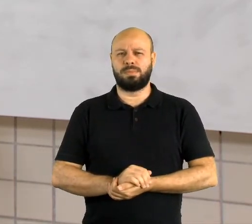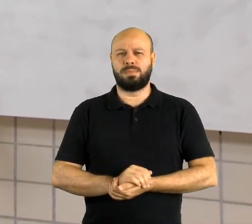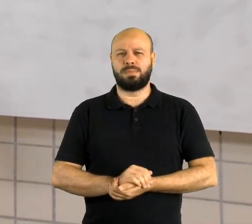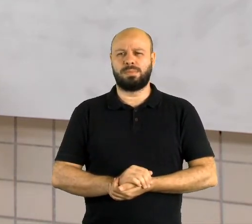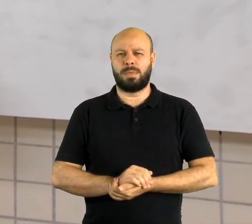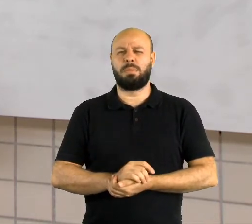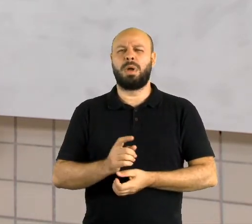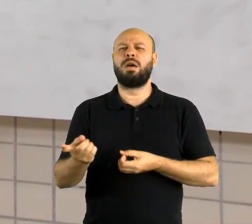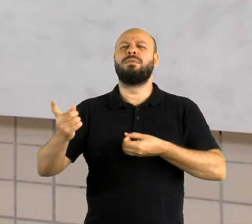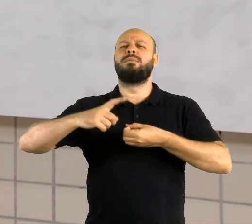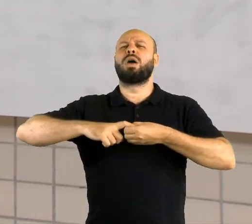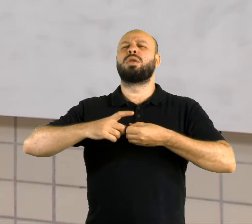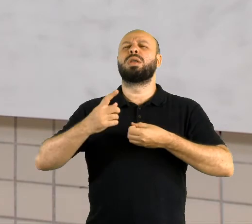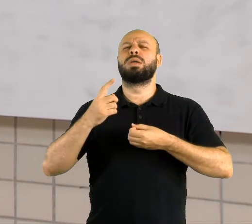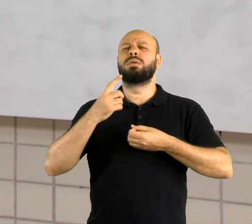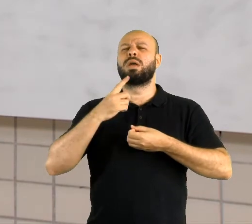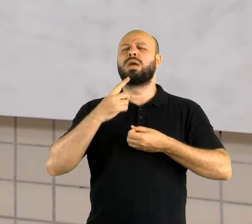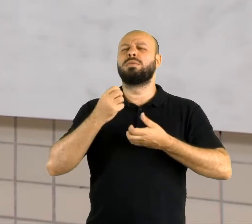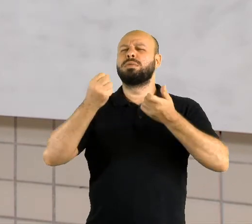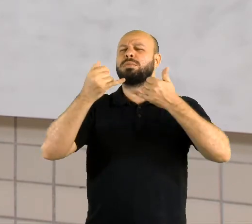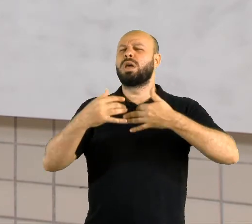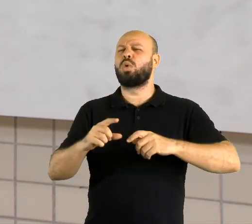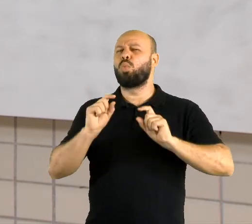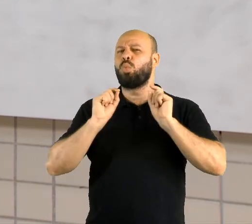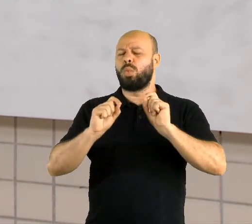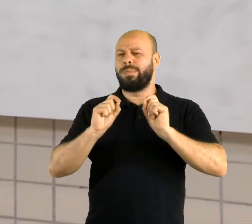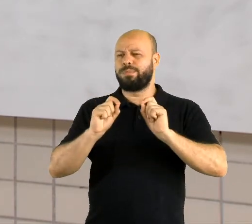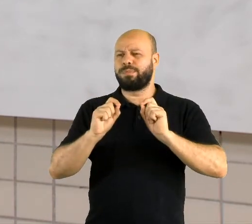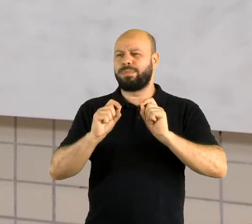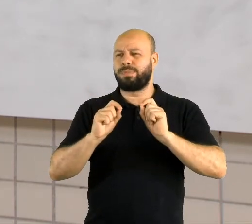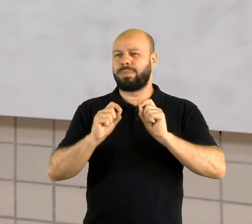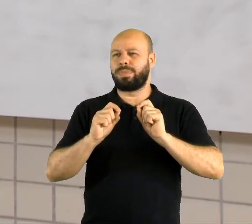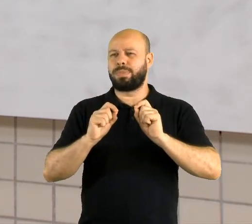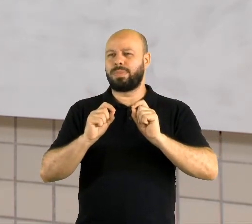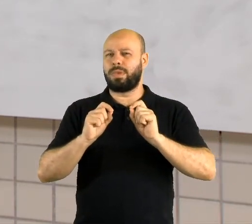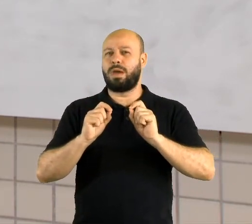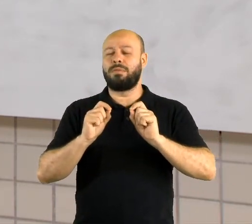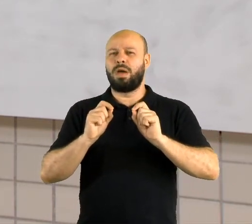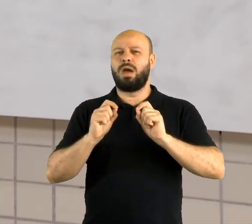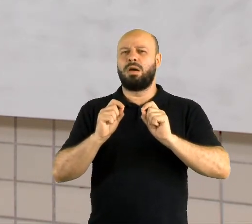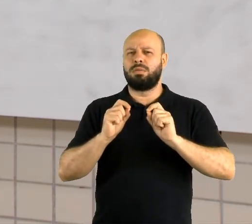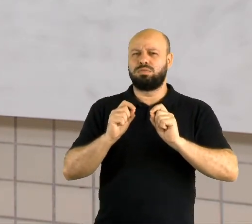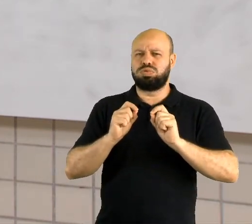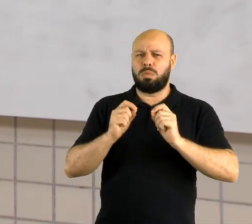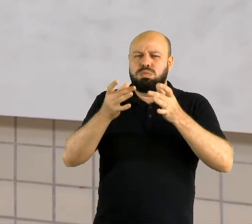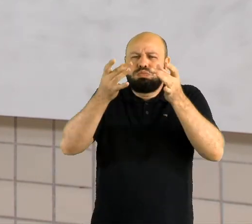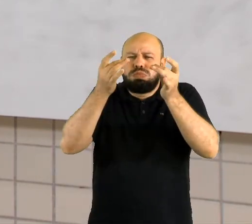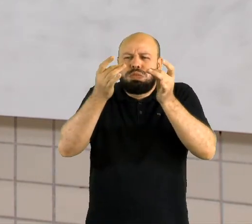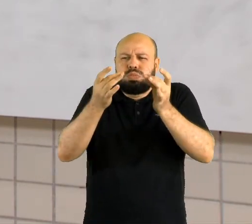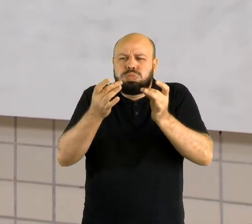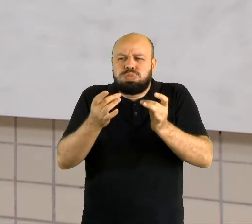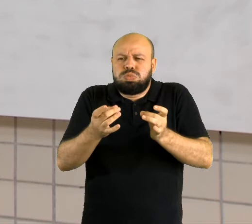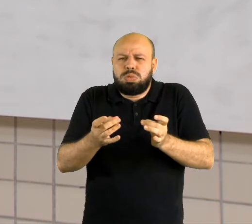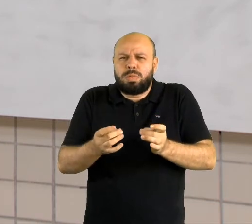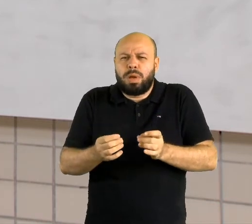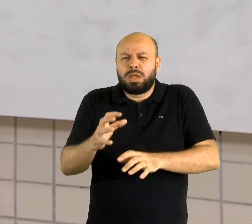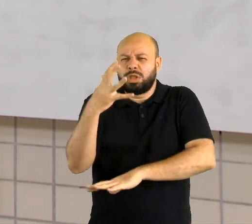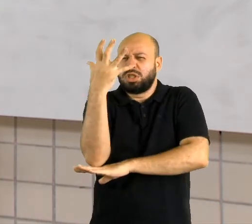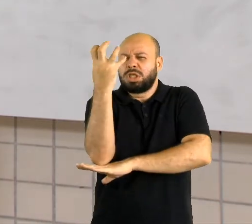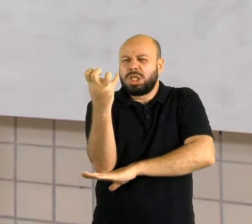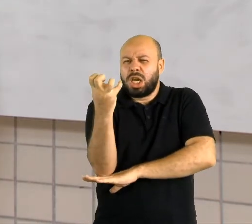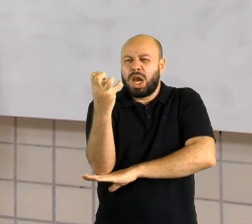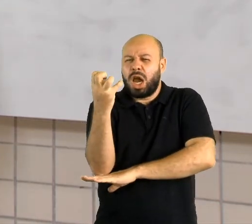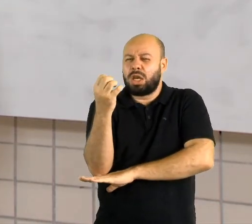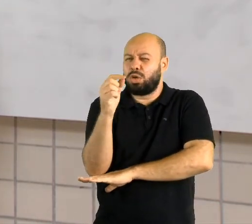Volta aqui para mim, que eu quero falar uma coisa para vocês. Nós não vamos adentrar muitas características do cerrado hoje, nós vamos deixar para a